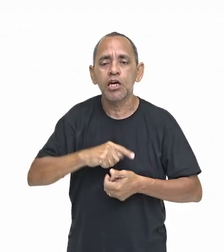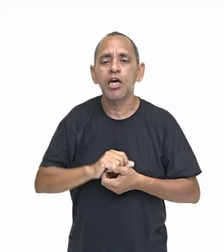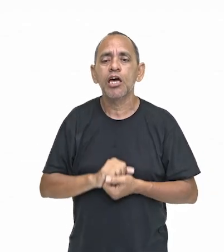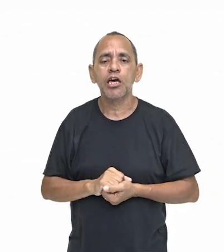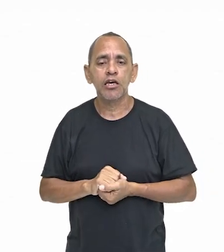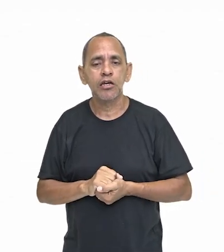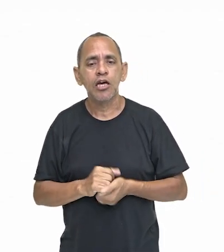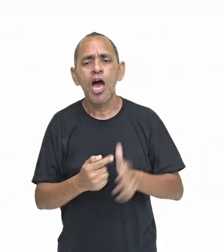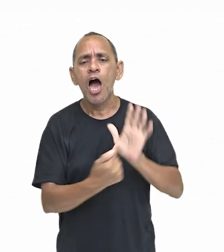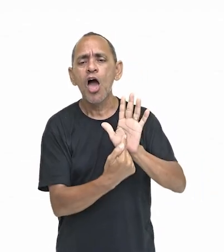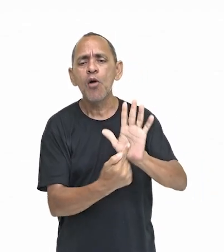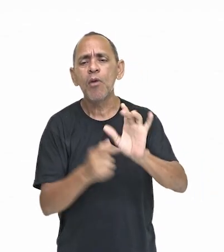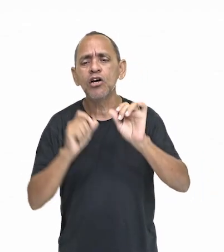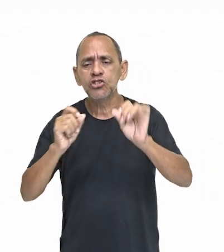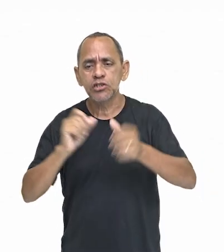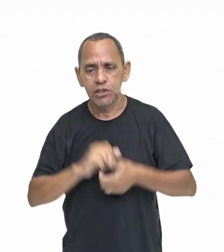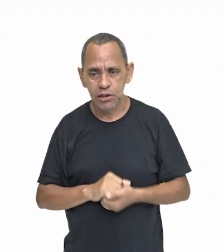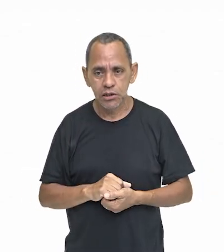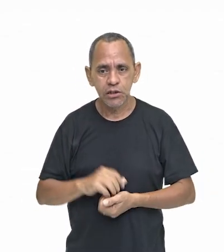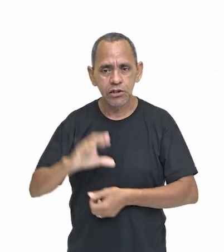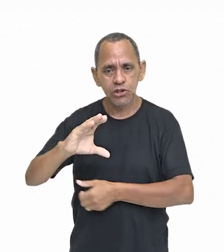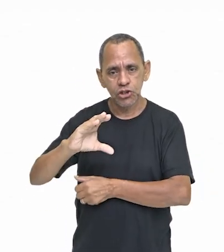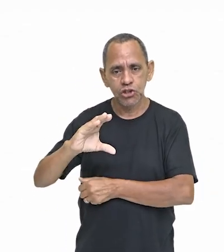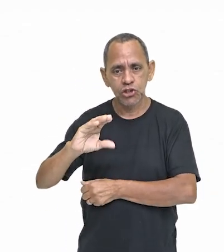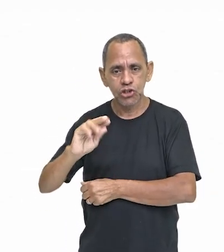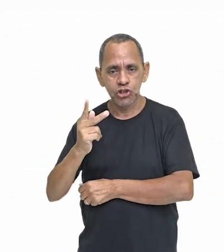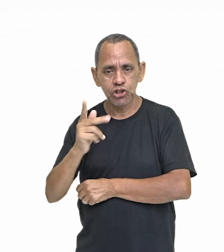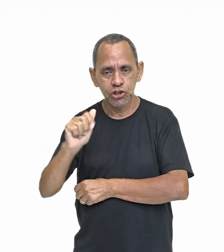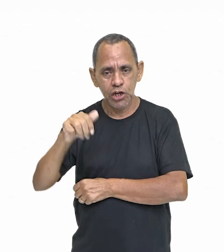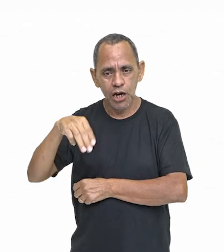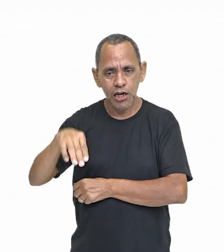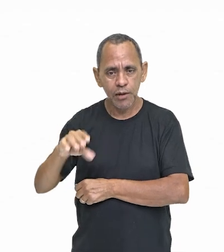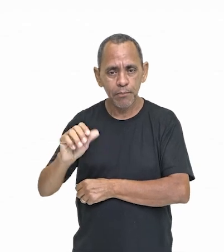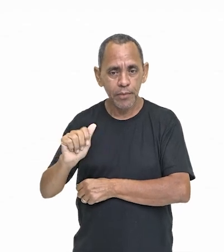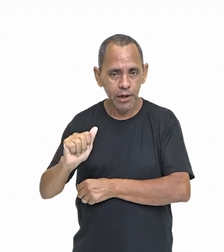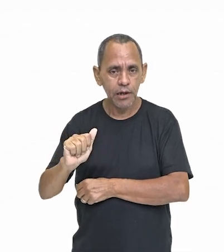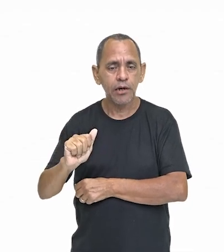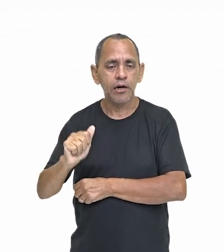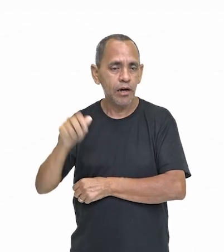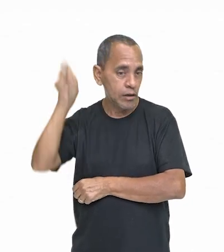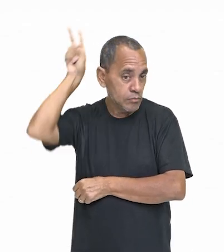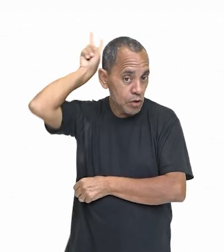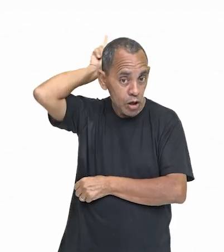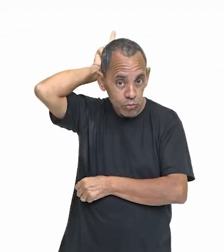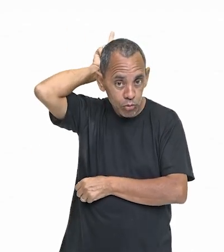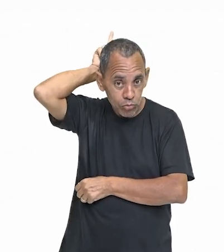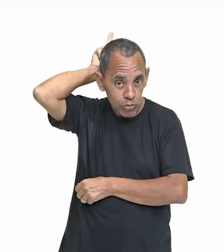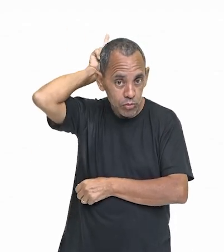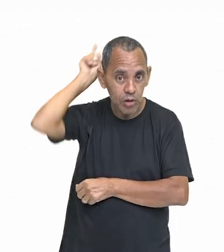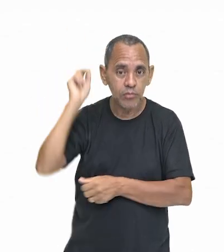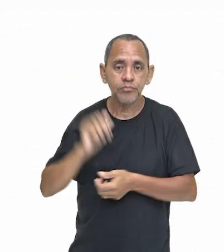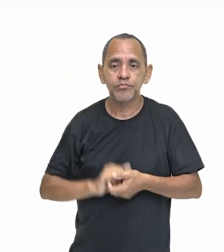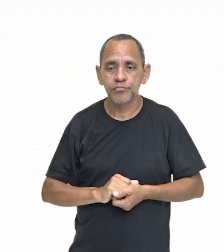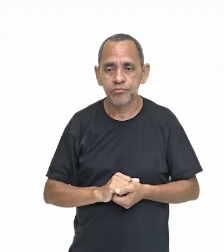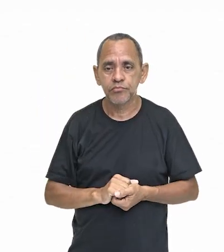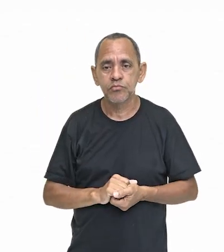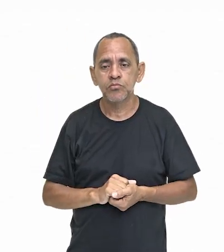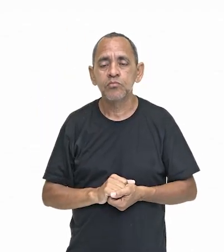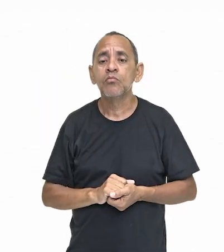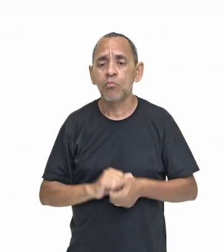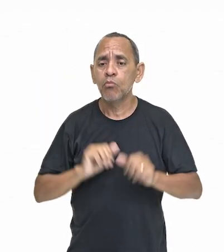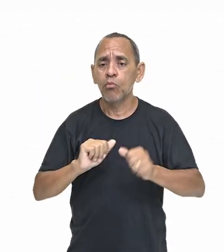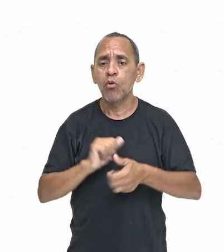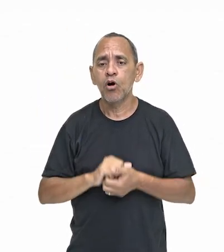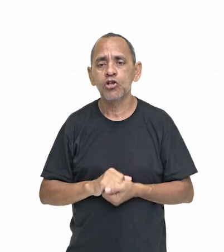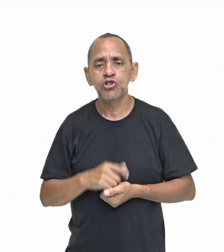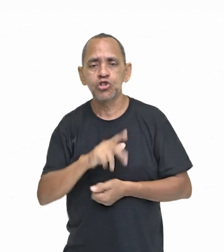xamã, o pajé, que em tupi-guarani pode-se falar, eu não sei falar, mas pode ser paiê, né? O